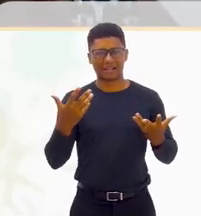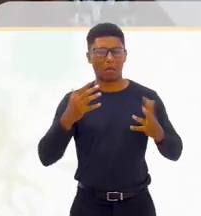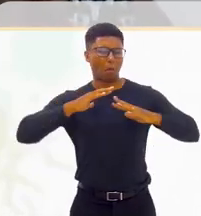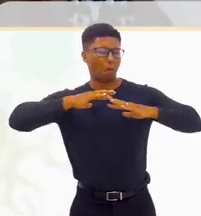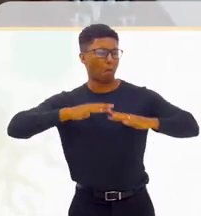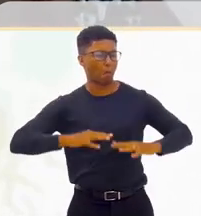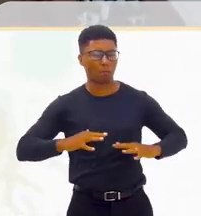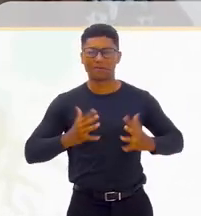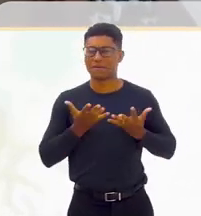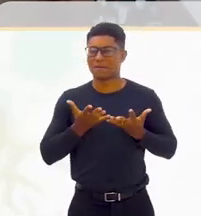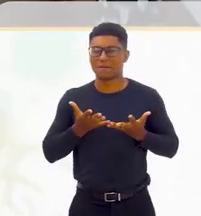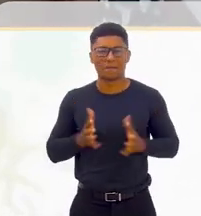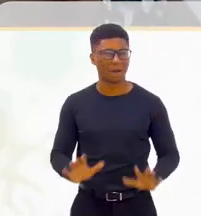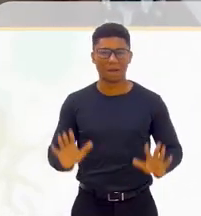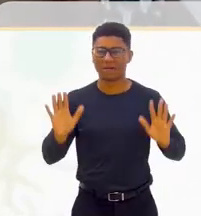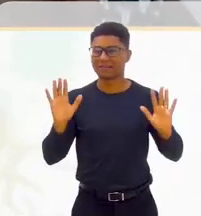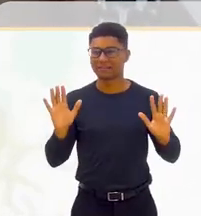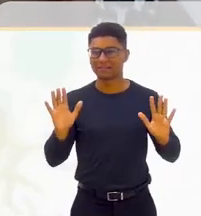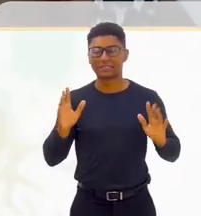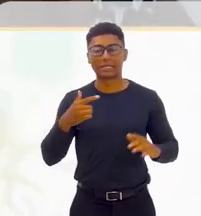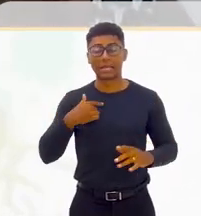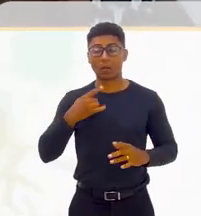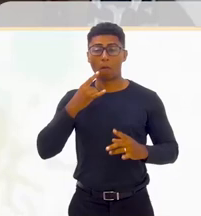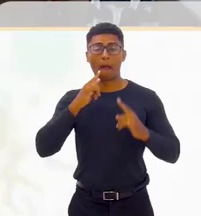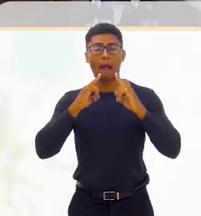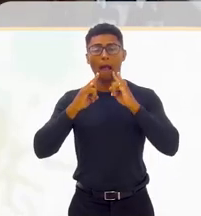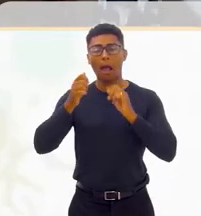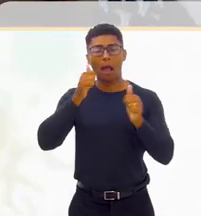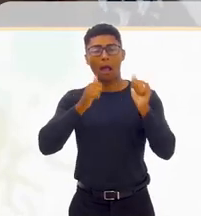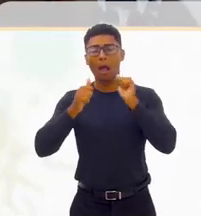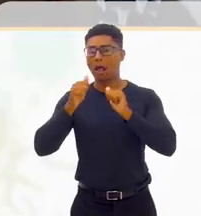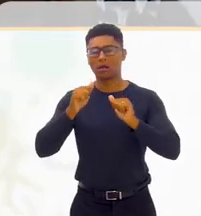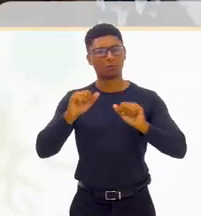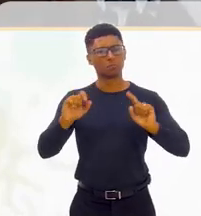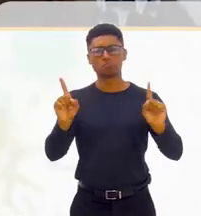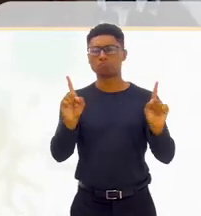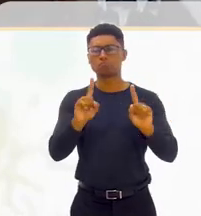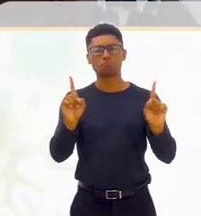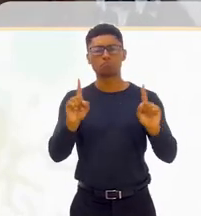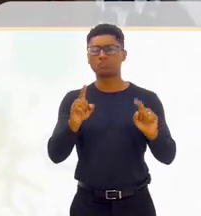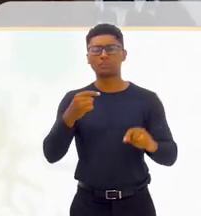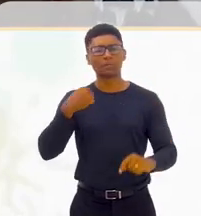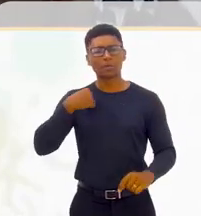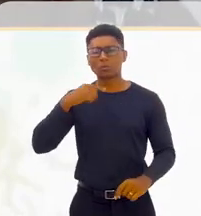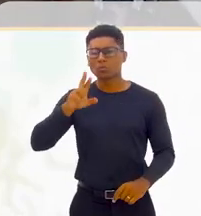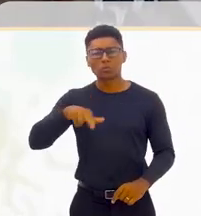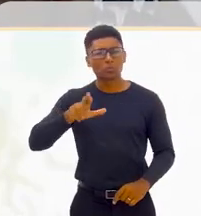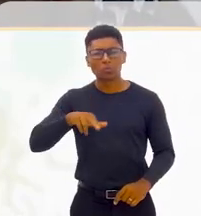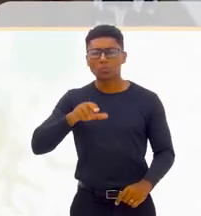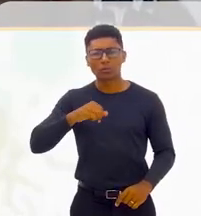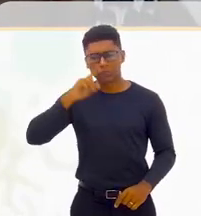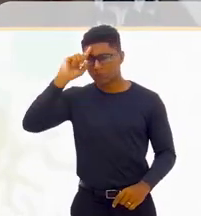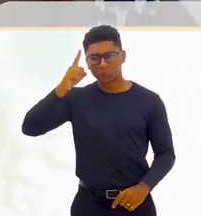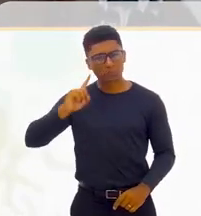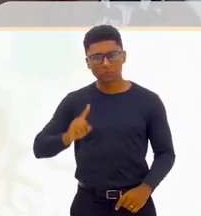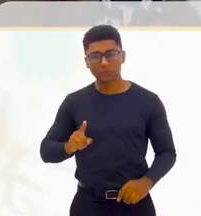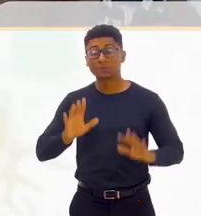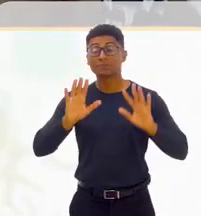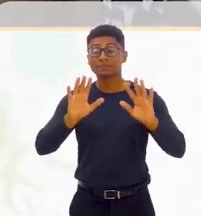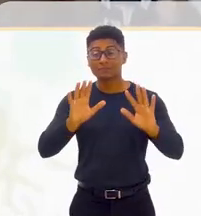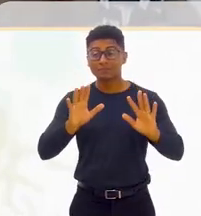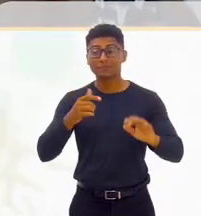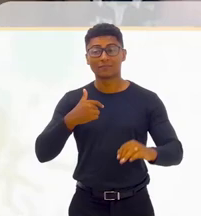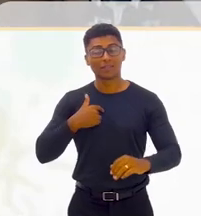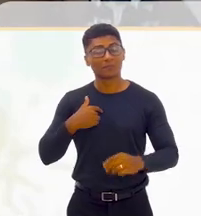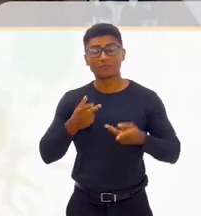que a festa acabe. Então, apesar de eu não beber álcool, não bebo, nunca bebi, não sei como é que é ficar bêbada, ser caretona, enfim,